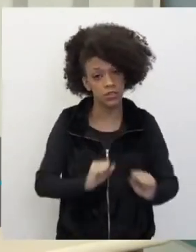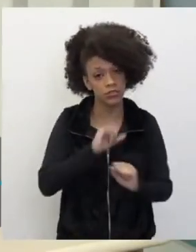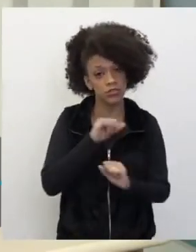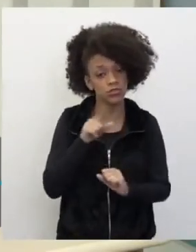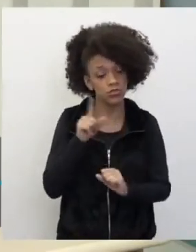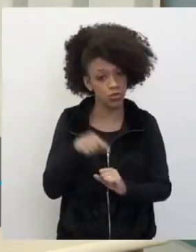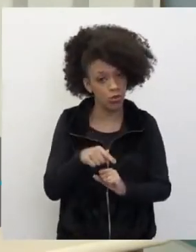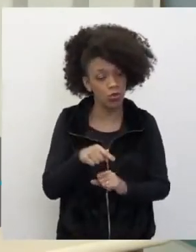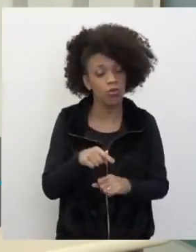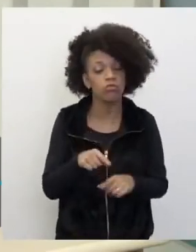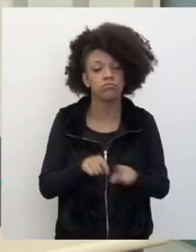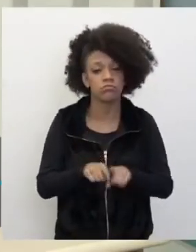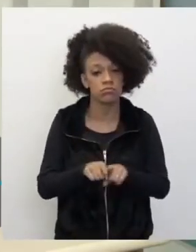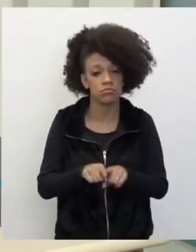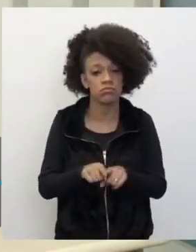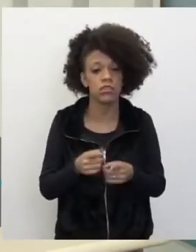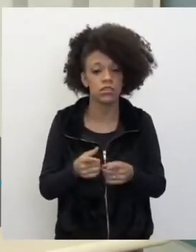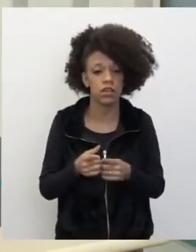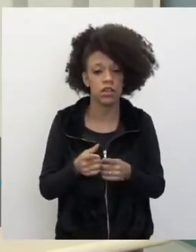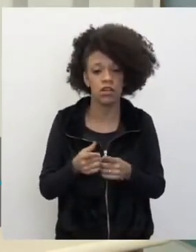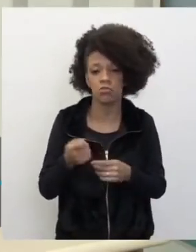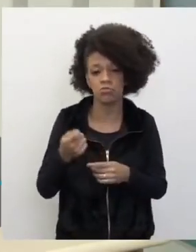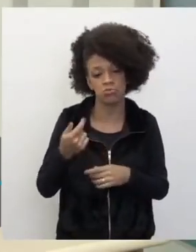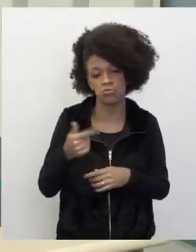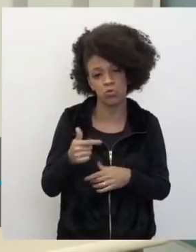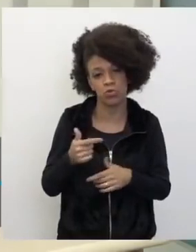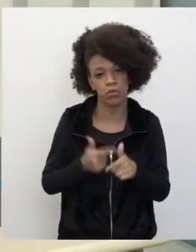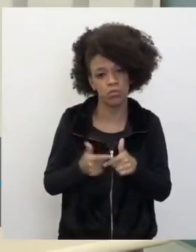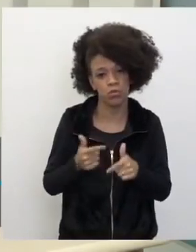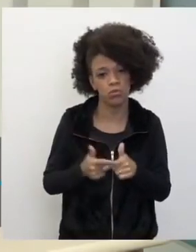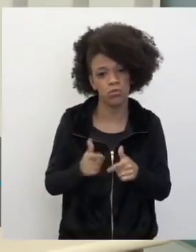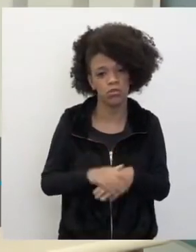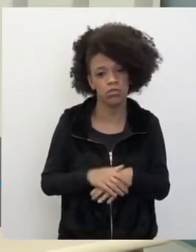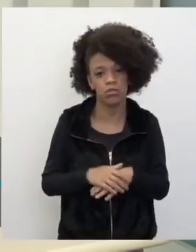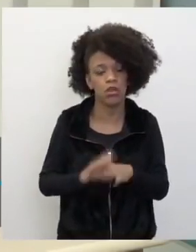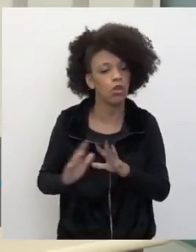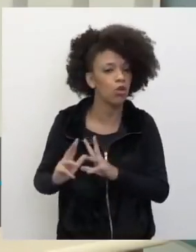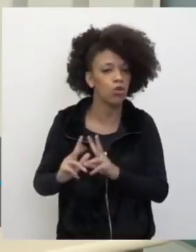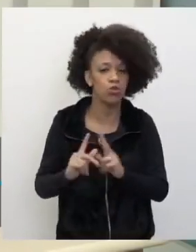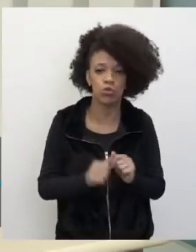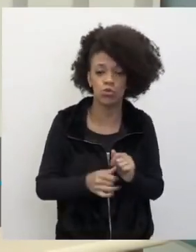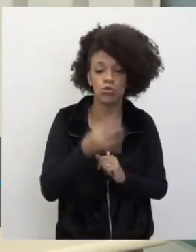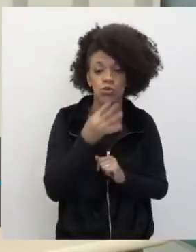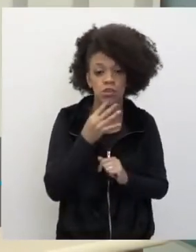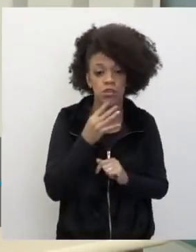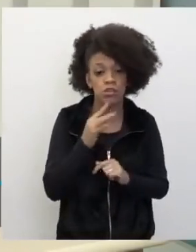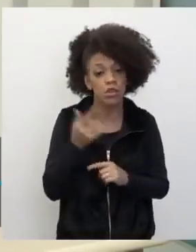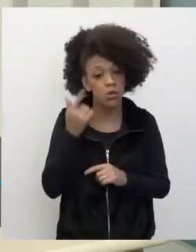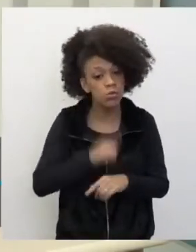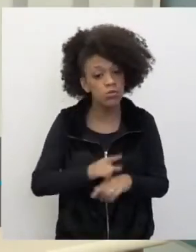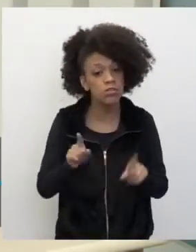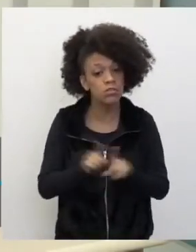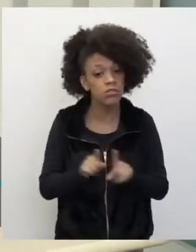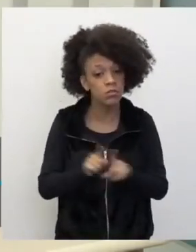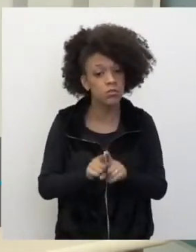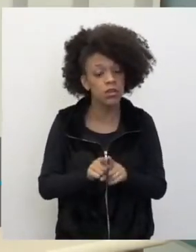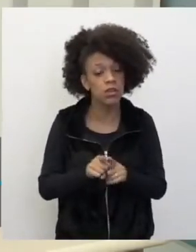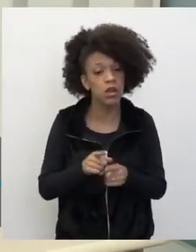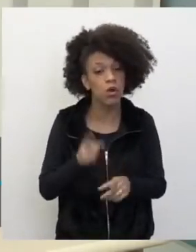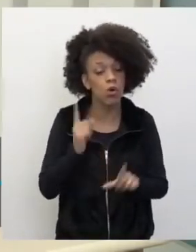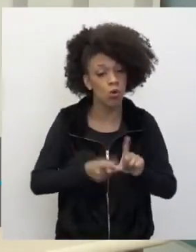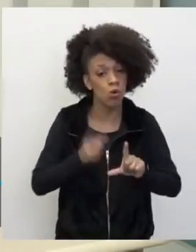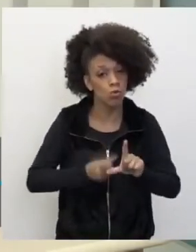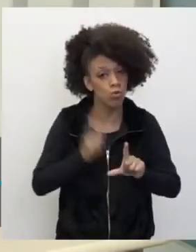folclórica, que não tem problema nenhum, tá? Uma música folclórica todo mundo conhece. E você consegue fazer marcação do ritmo. Mais rápido,